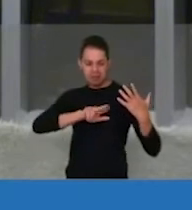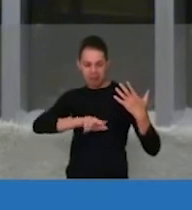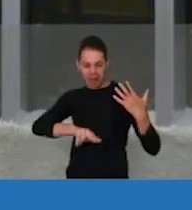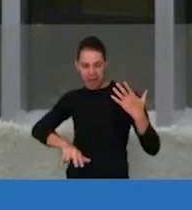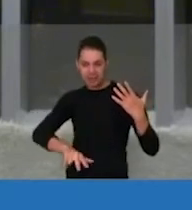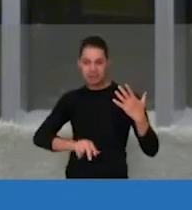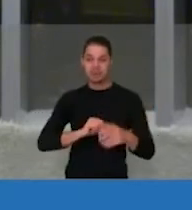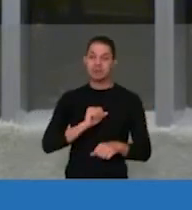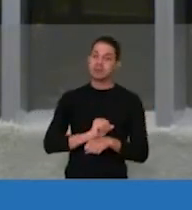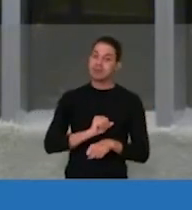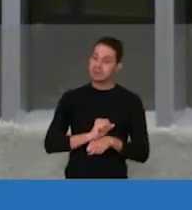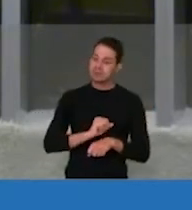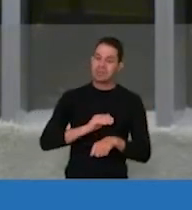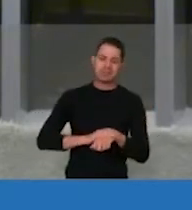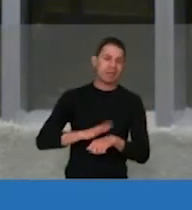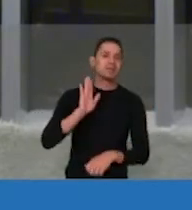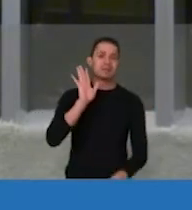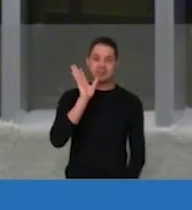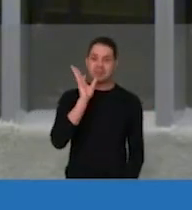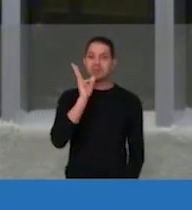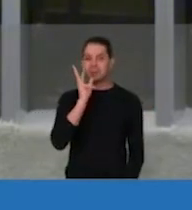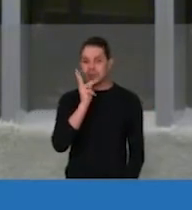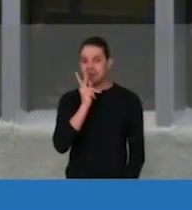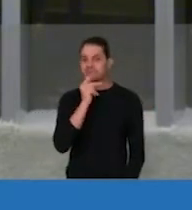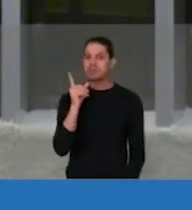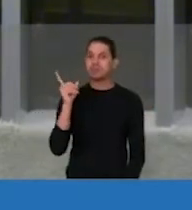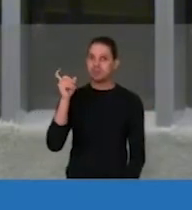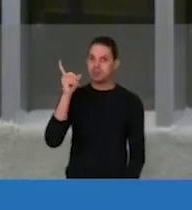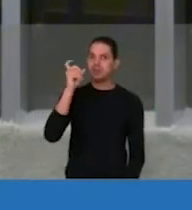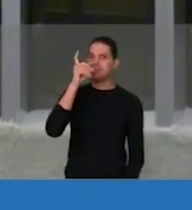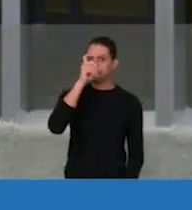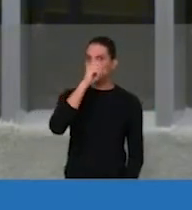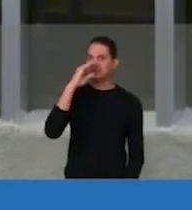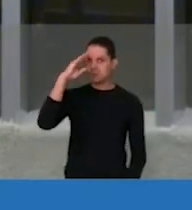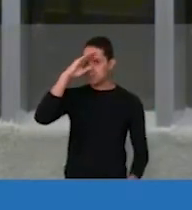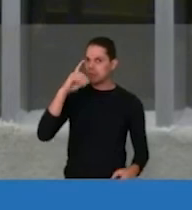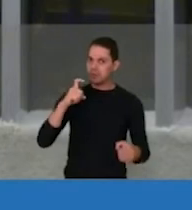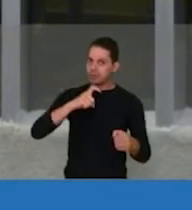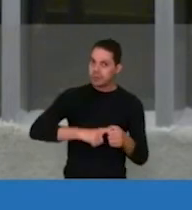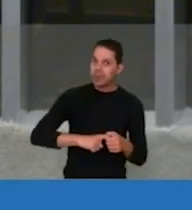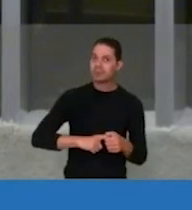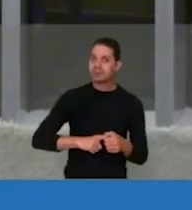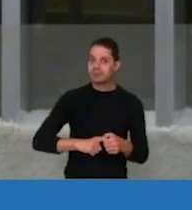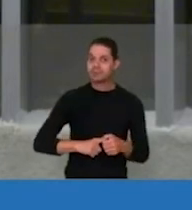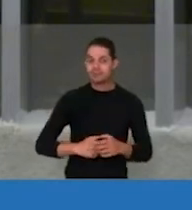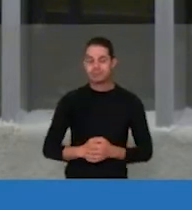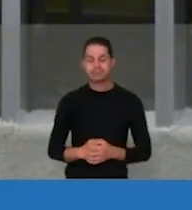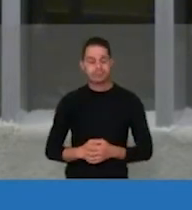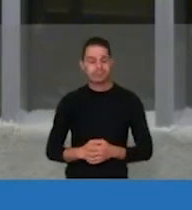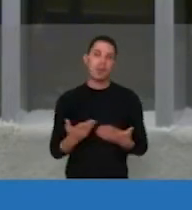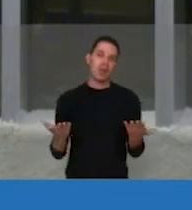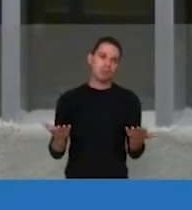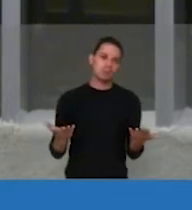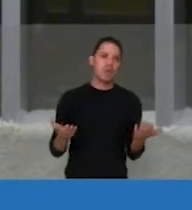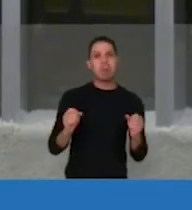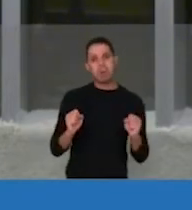esperar vai ter que esperar um tempo mais, porque vai ser difícil receber Bolsonaro daqui a um tempo, a não ser